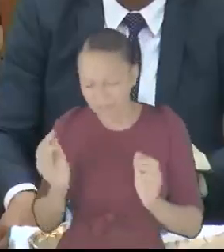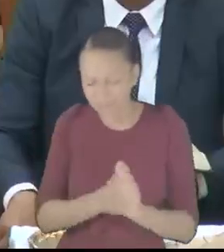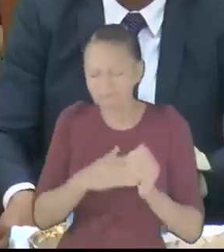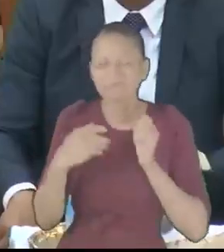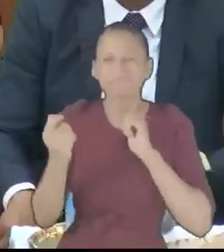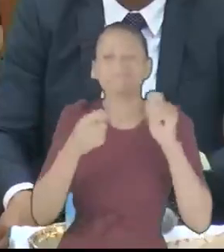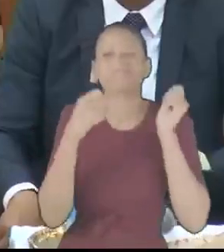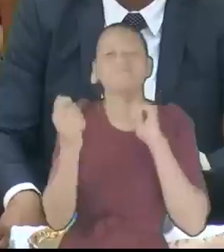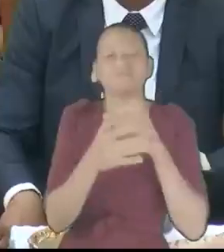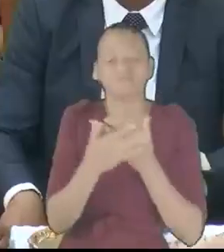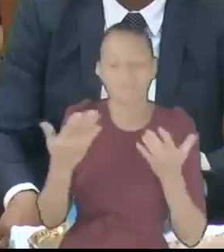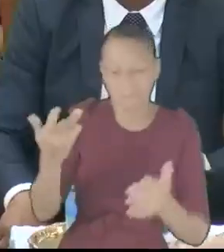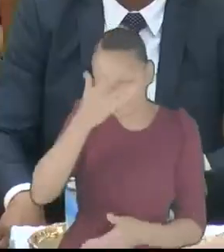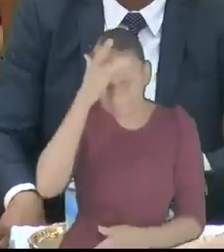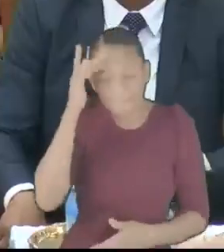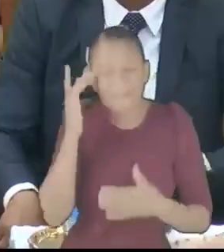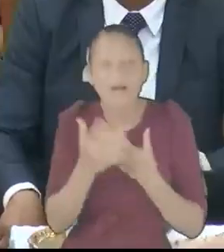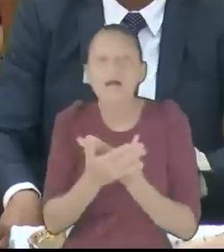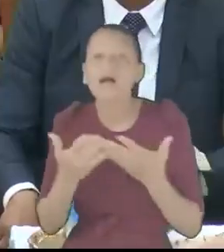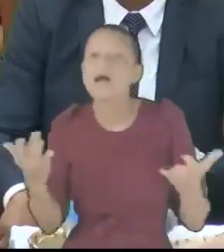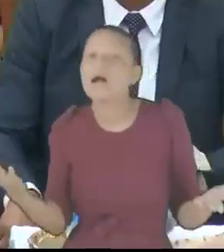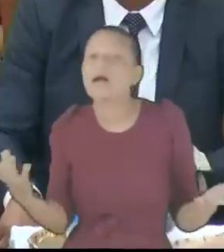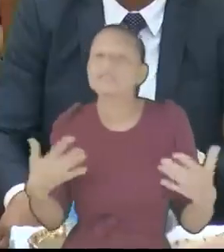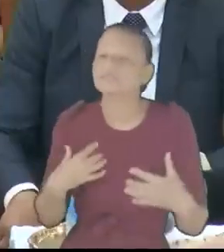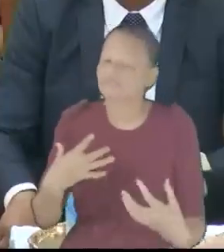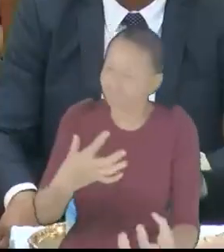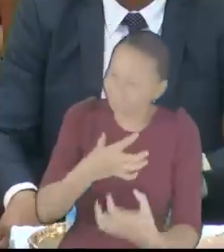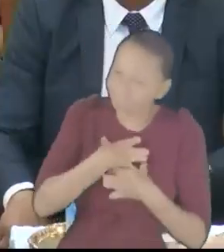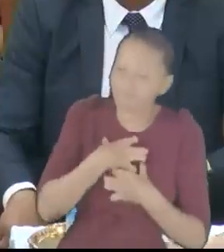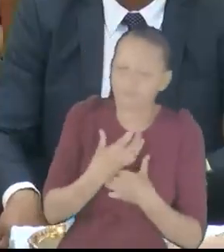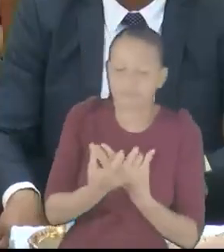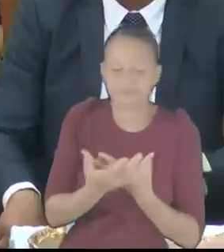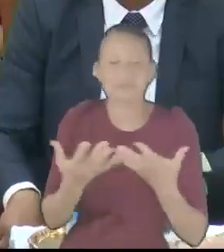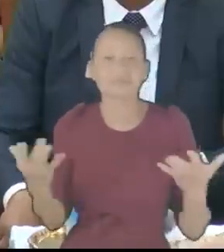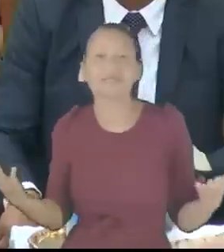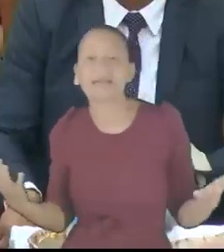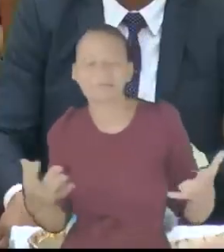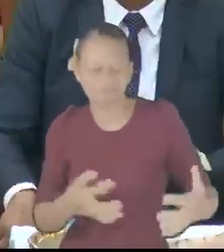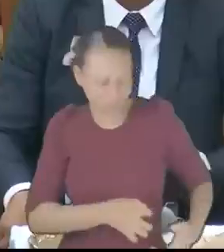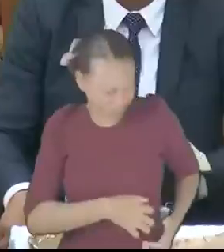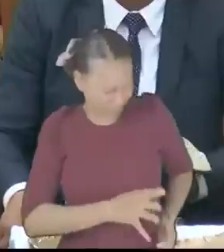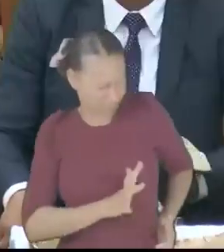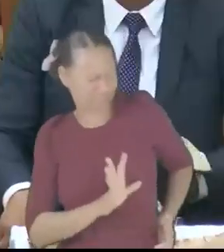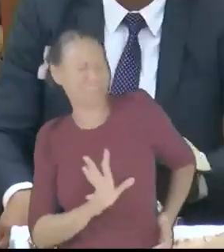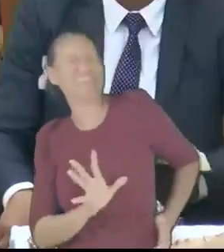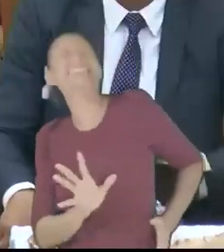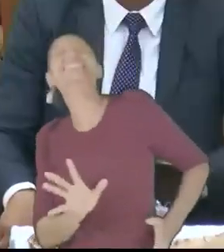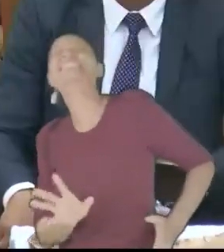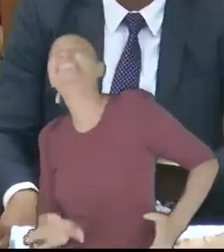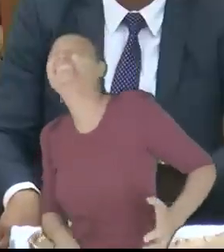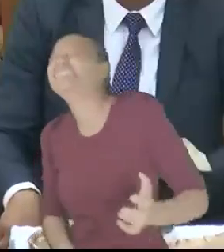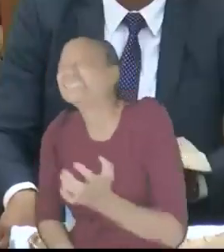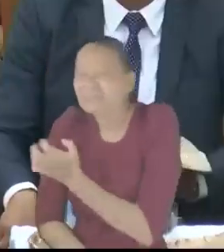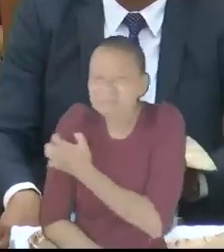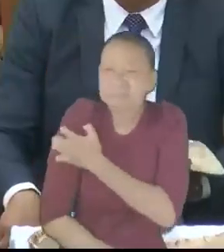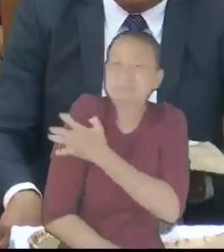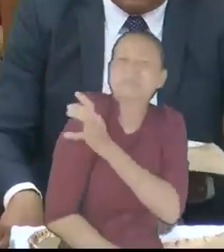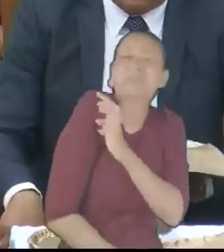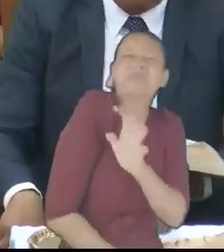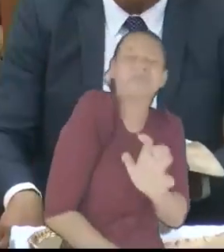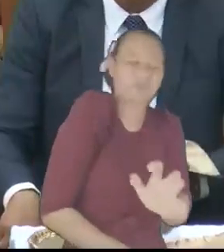Aleluia. A pessoa ficava num estado trágico. Voava pedaço de carne, voava pele,